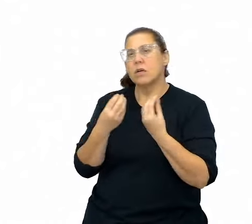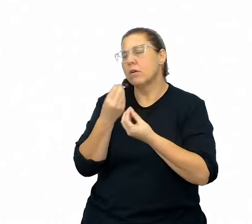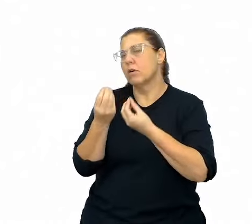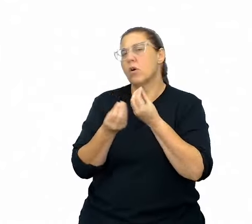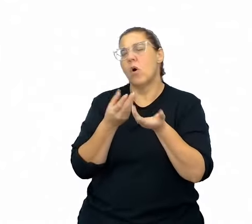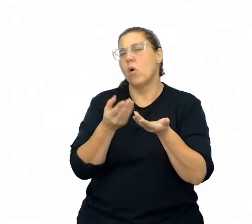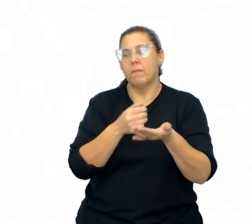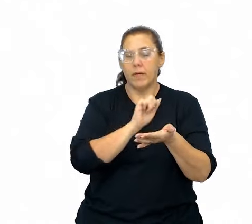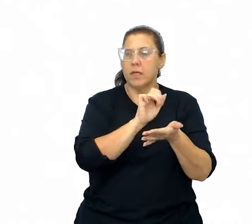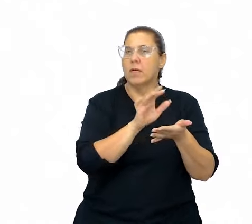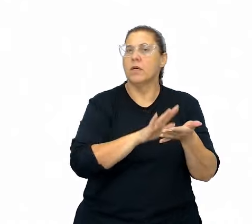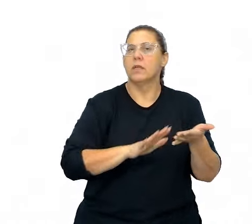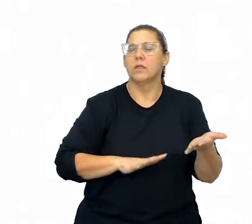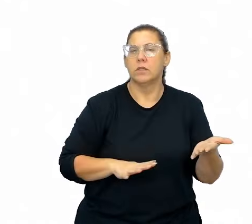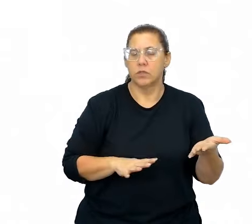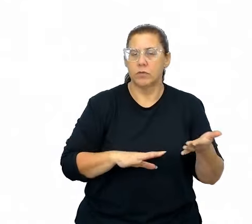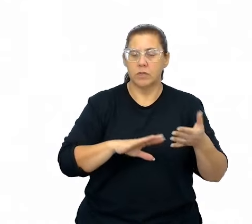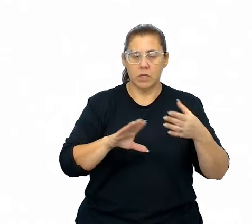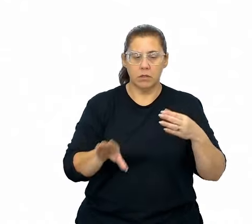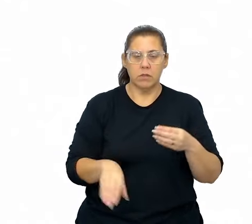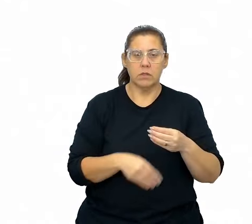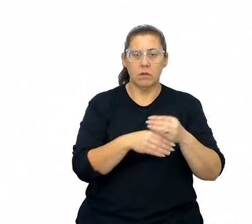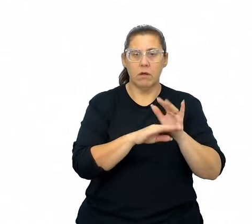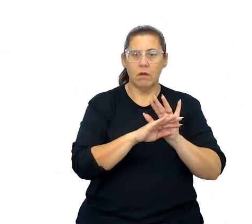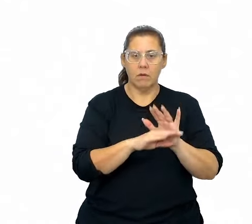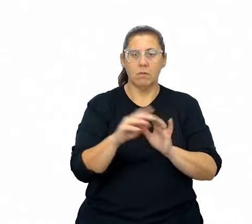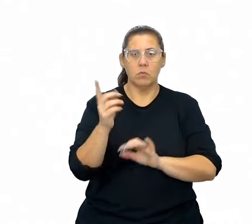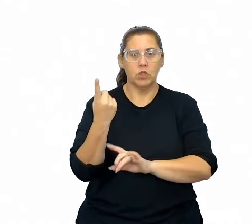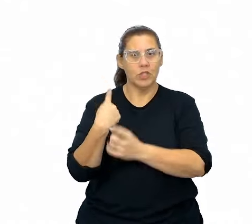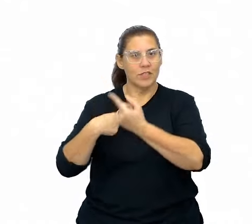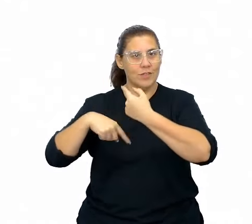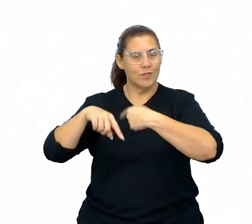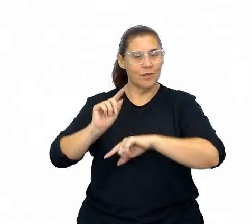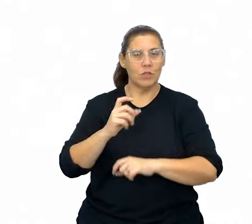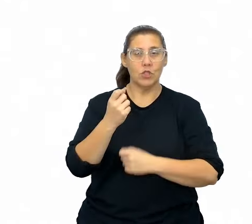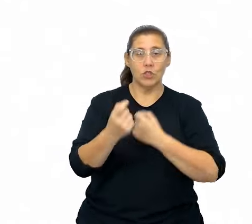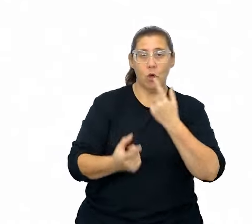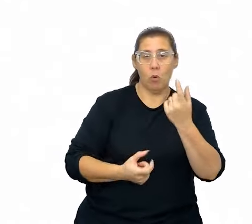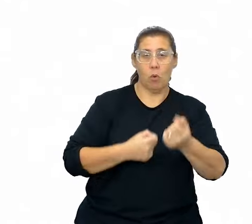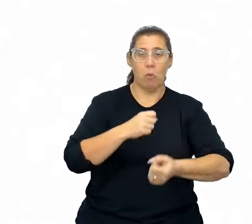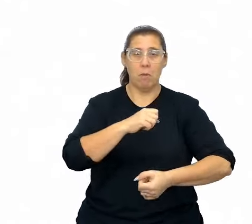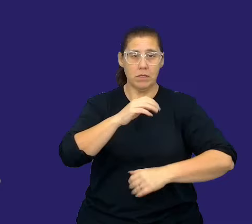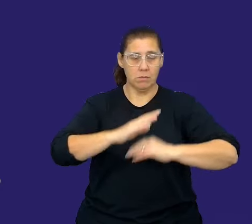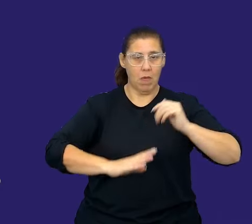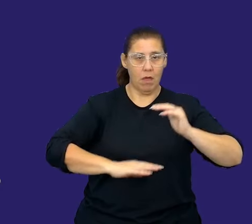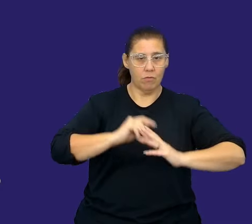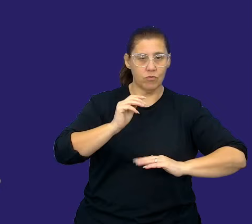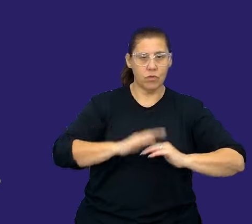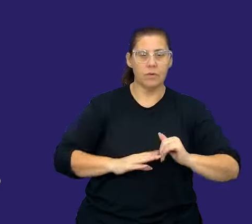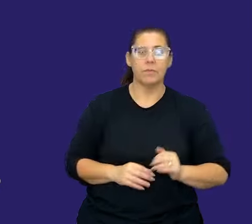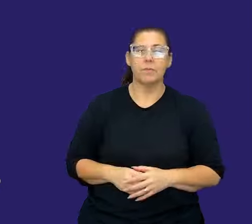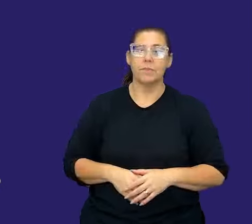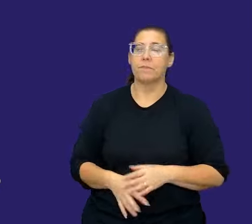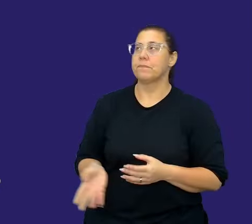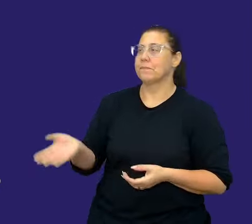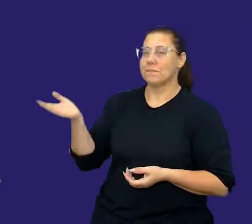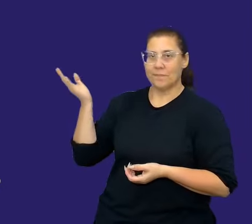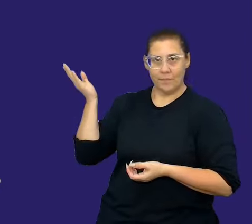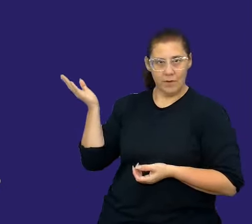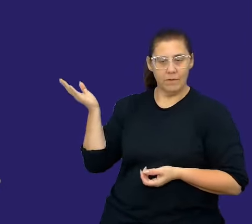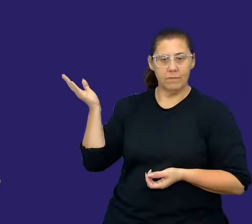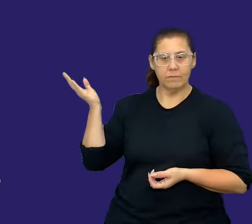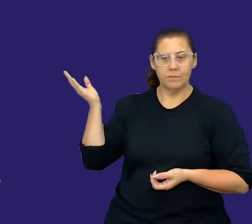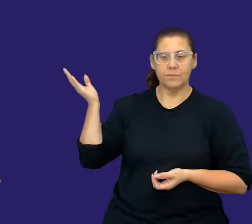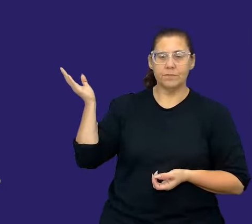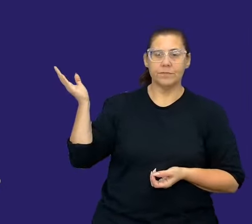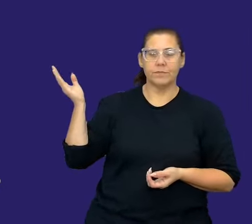como essas atividades contribuem para o desenvolvimento de algumas habilidades. Então, vamos lá conhecer